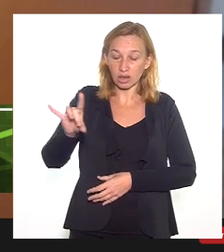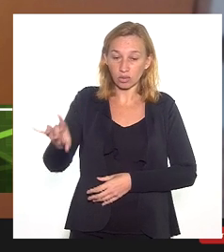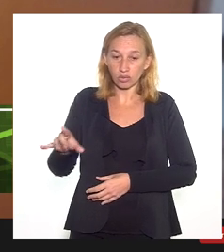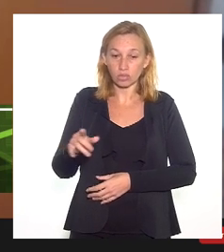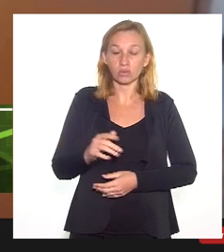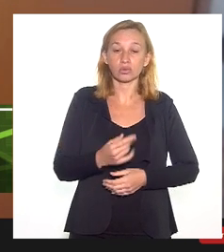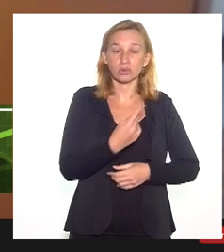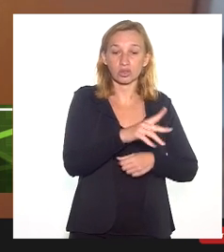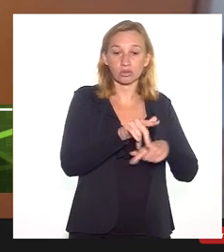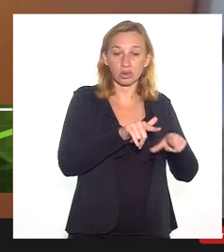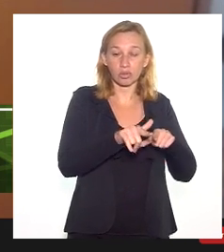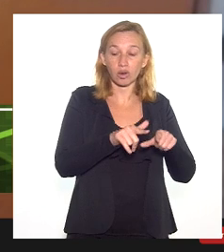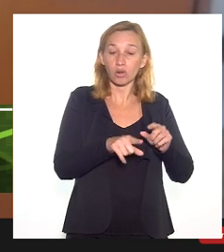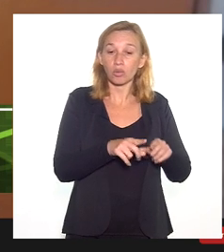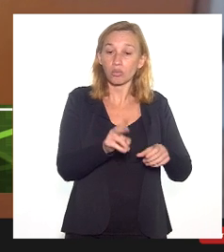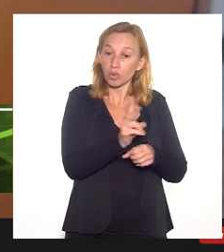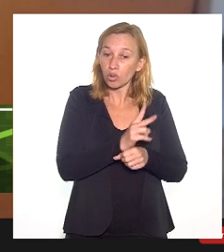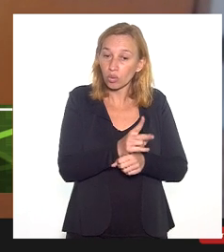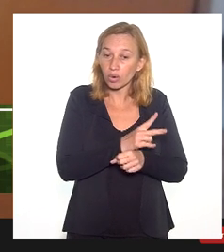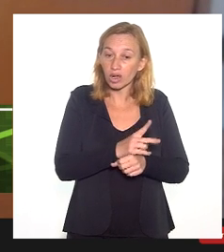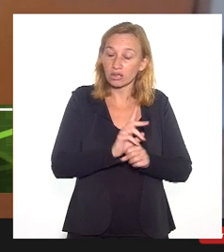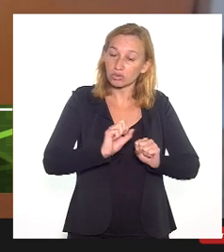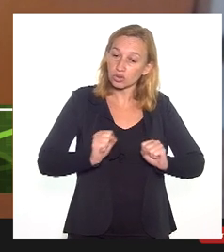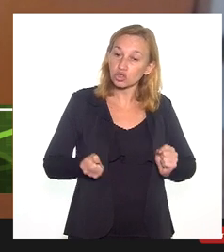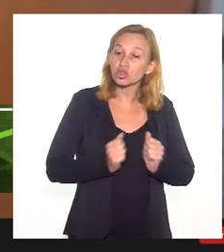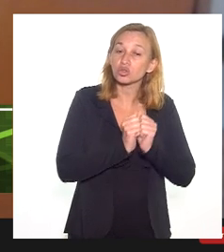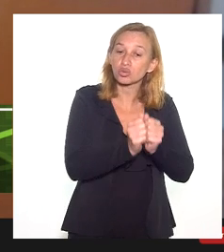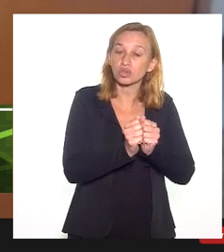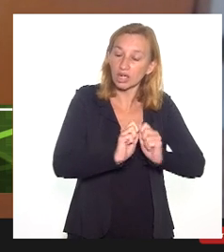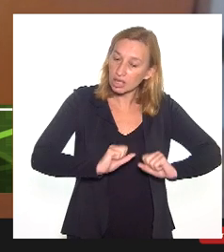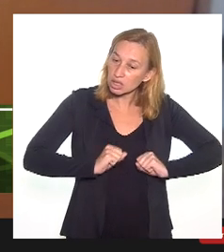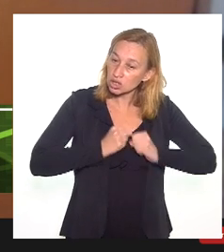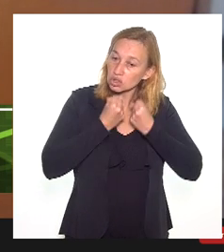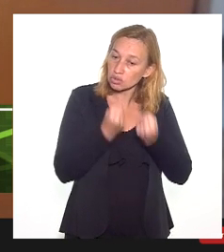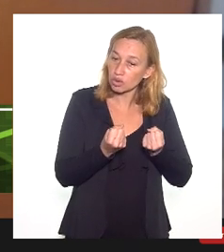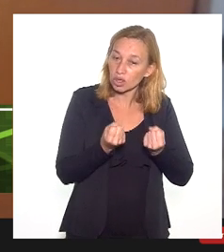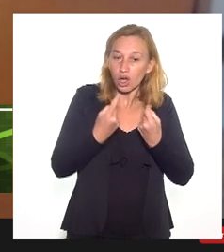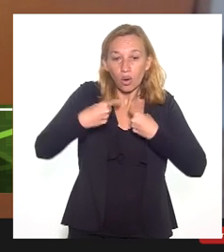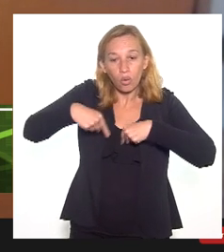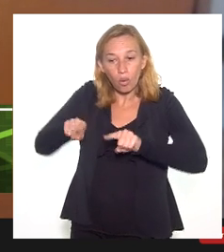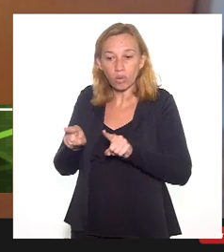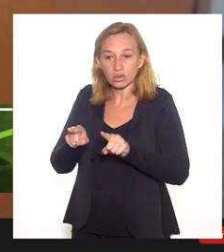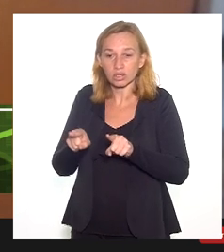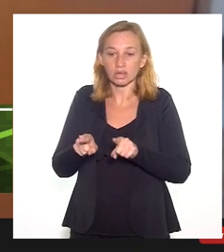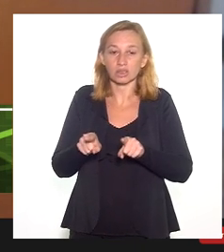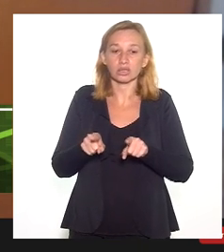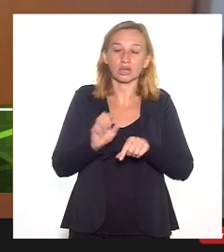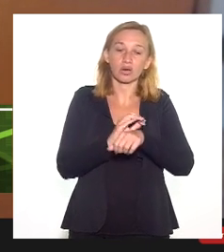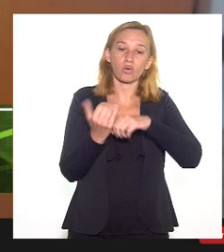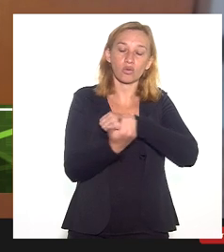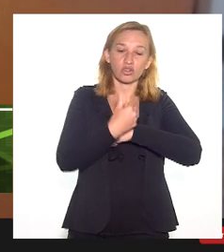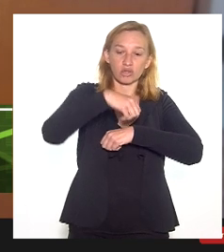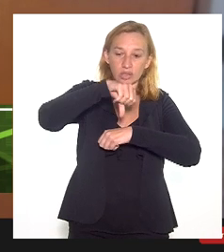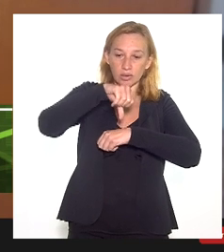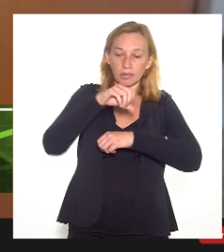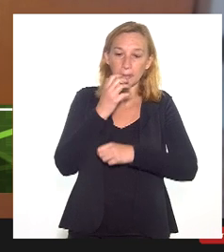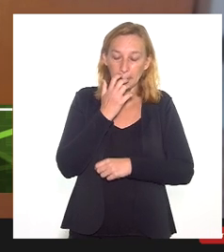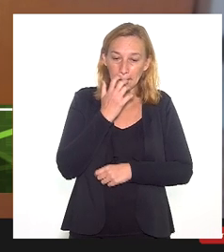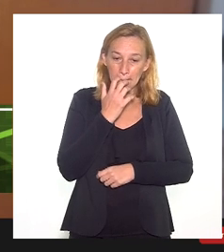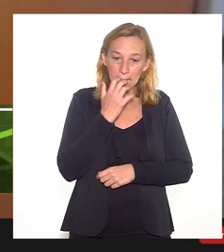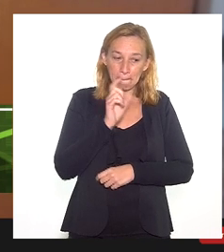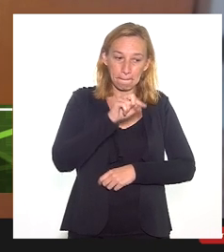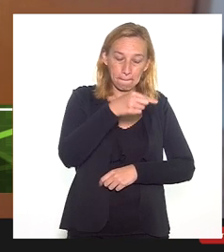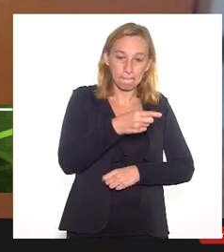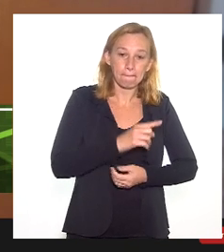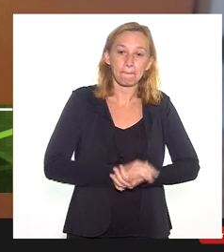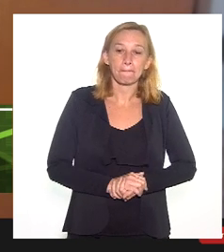procuraram se envolver no esforço de combate à Covid-19. Por outro